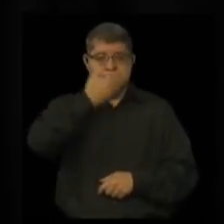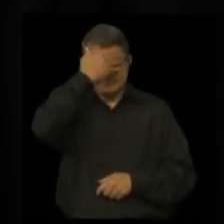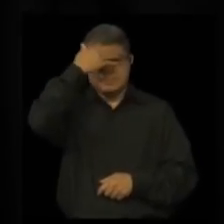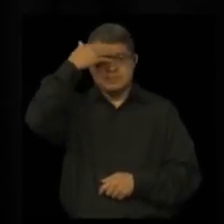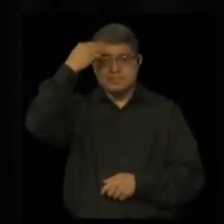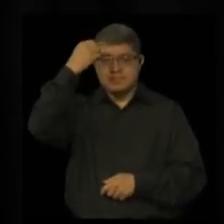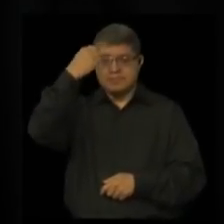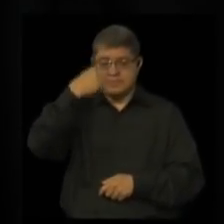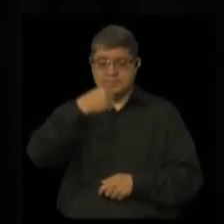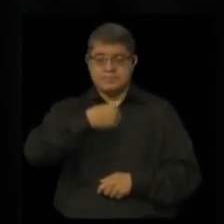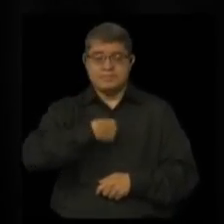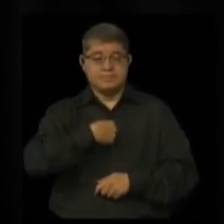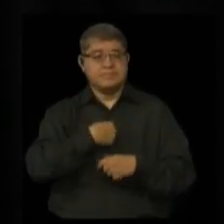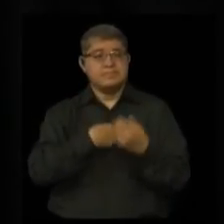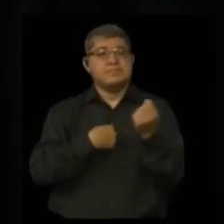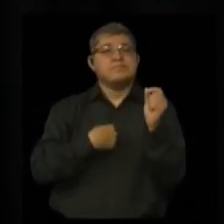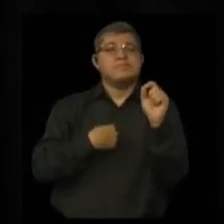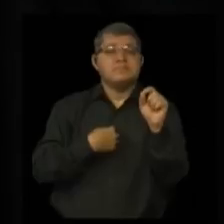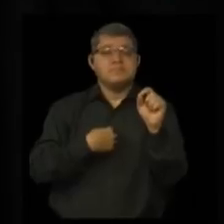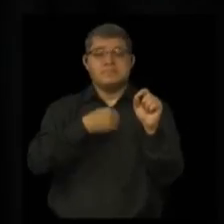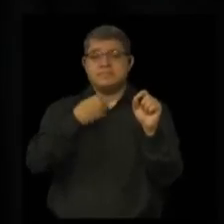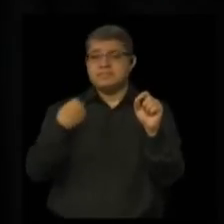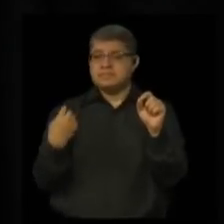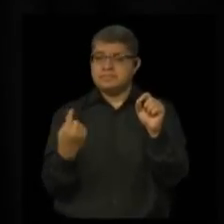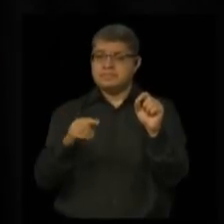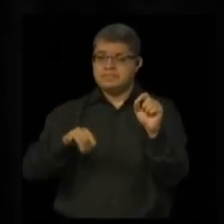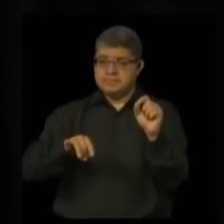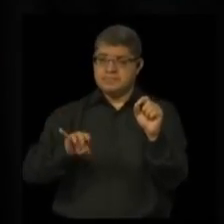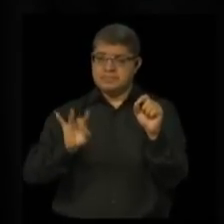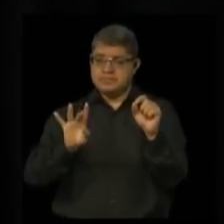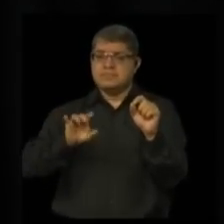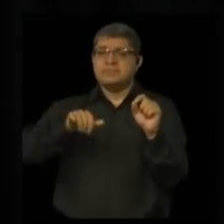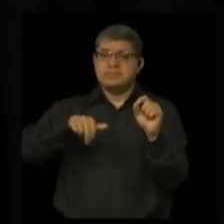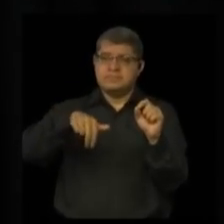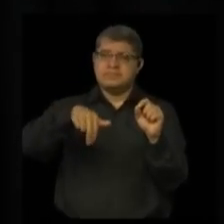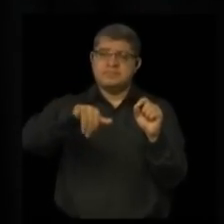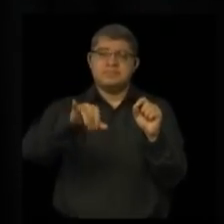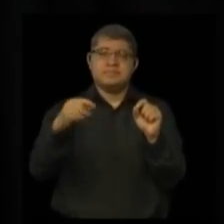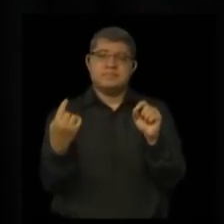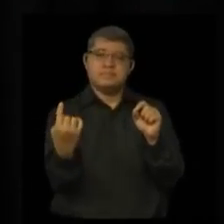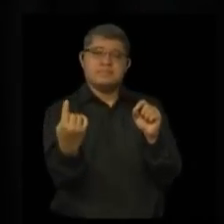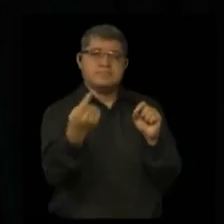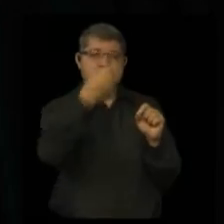esquecido de mim mesmo. Tenho andado tão sozinho,